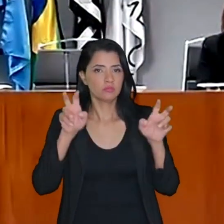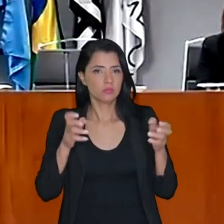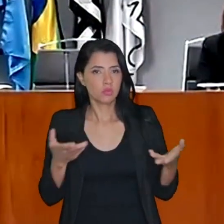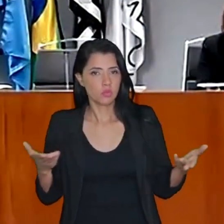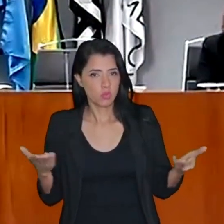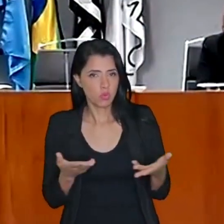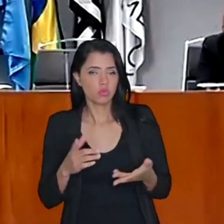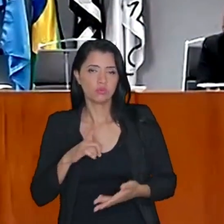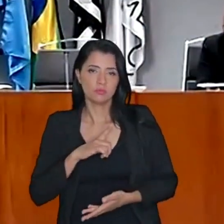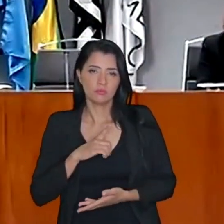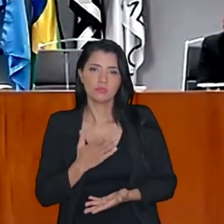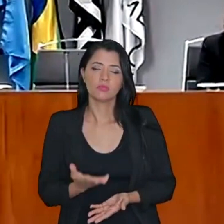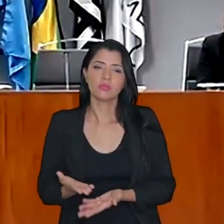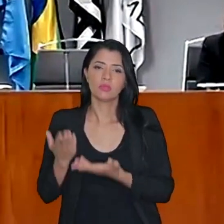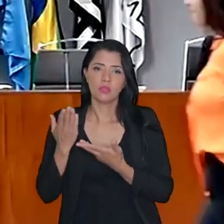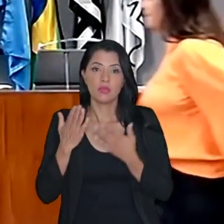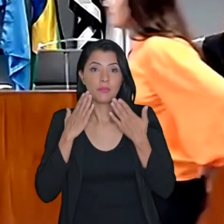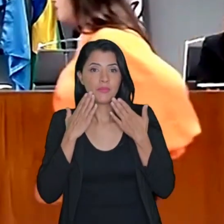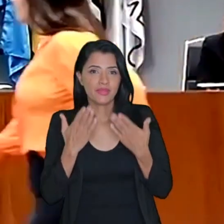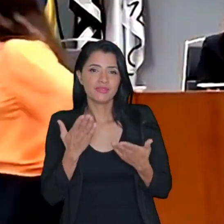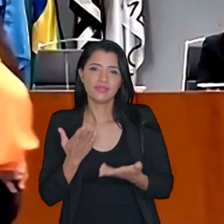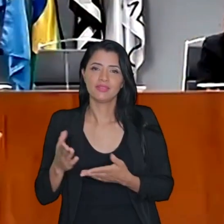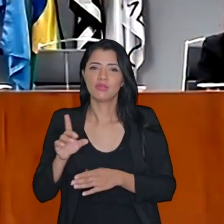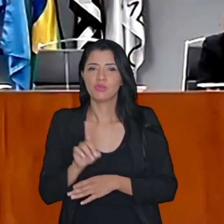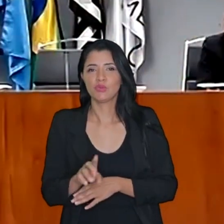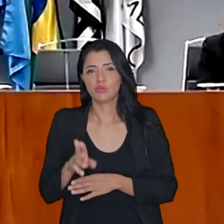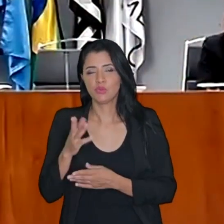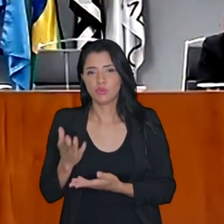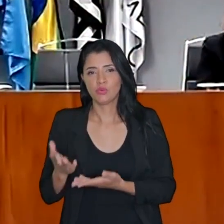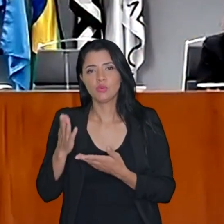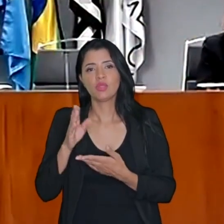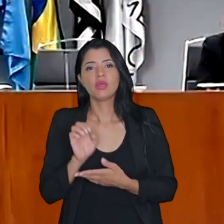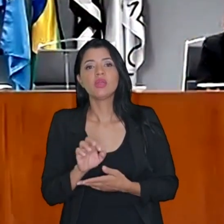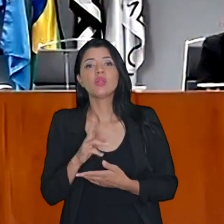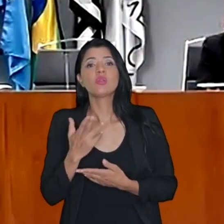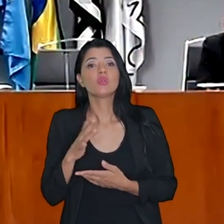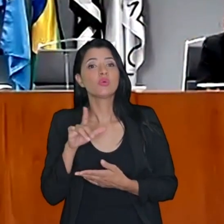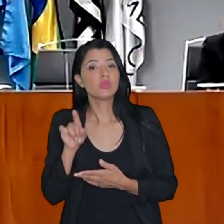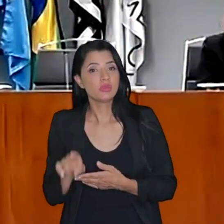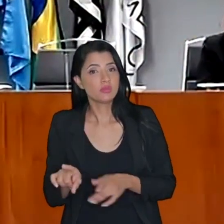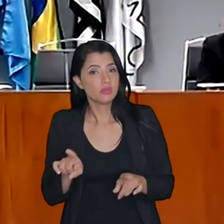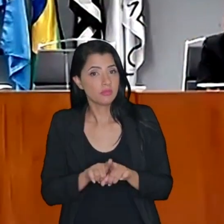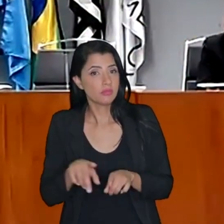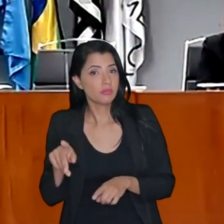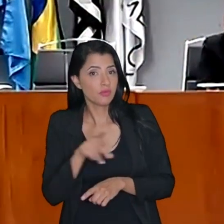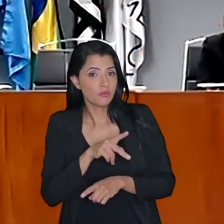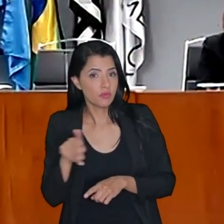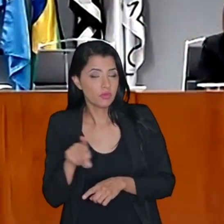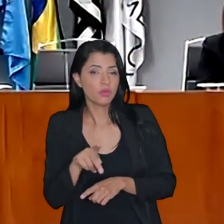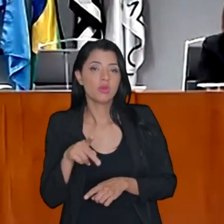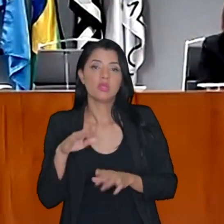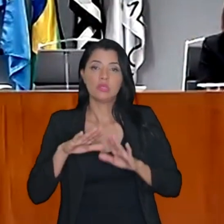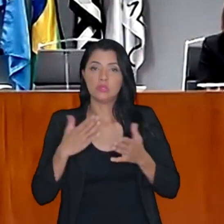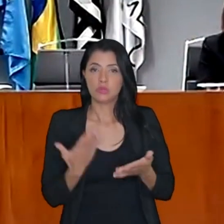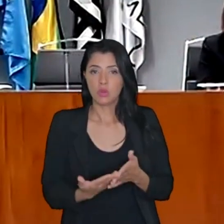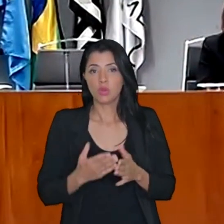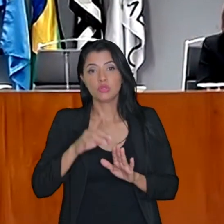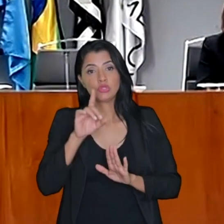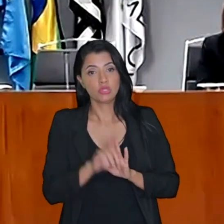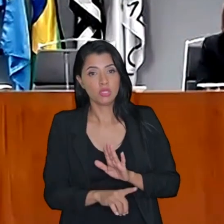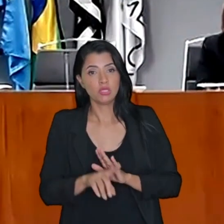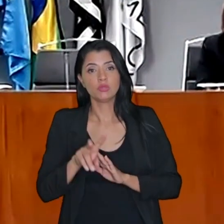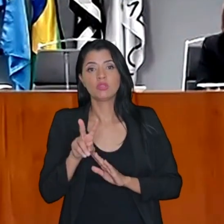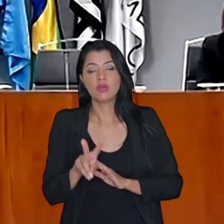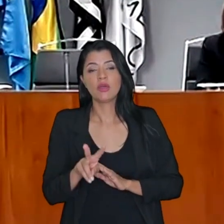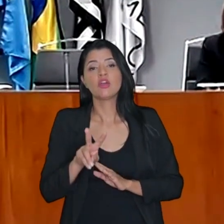painel, nós temos aqui a presença da doutora Heloísa Estelita. Ela é professora da Escola de Direito da Fundação